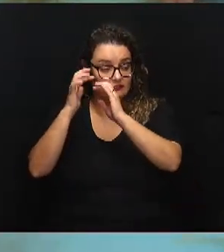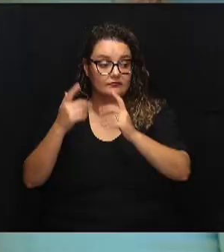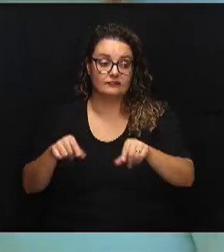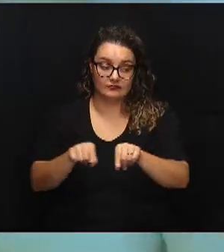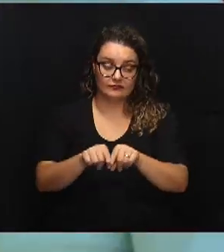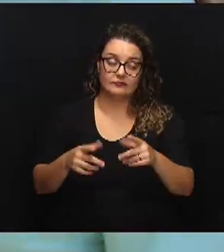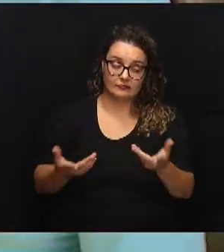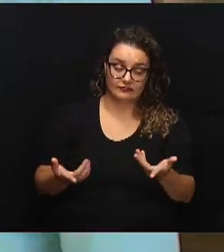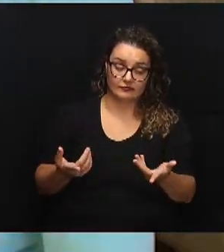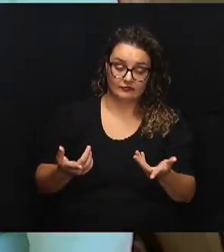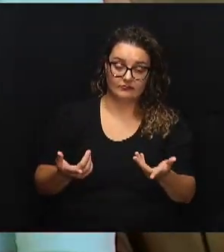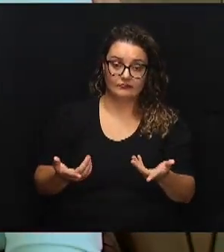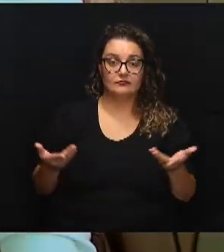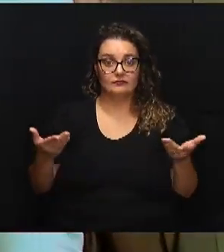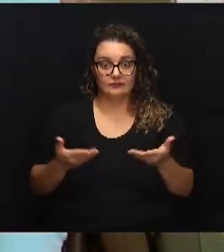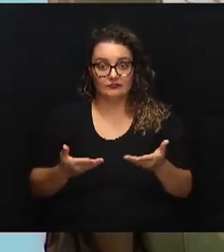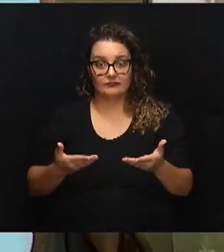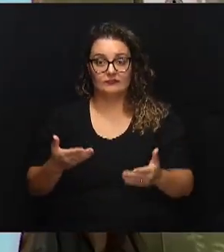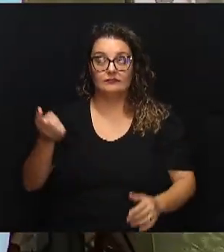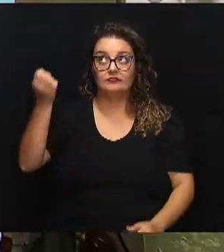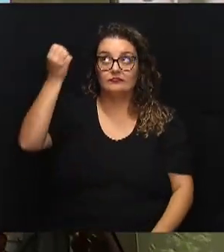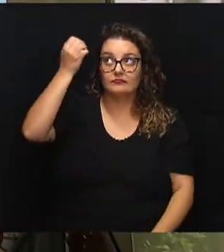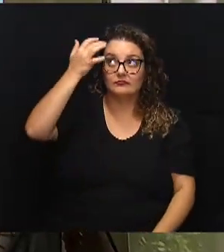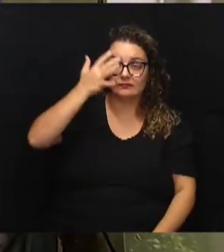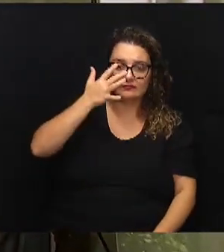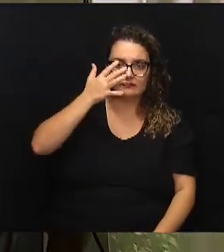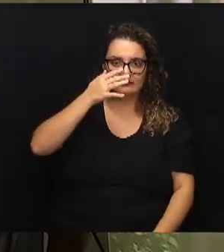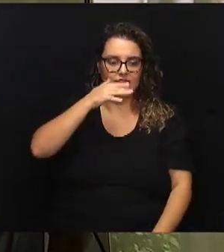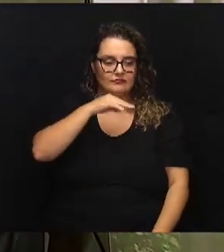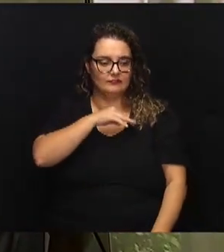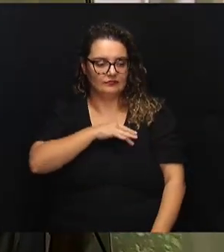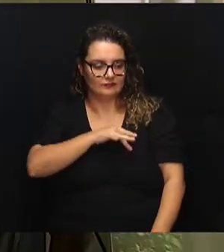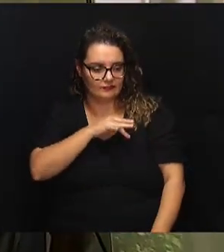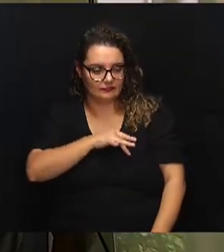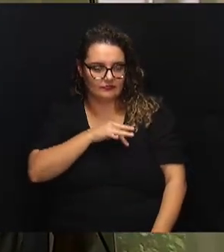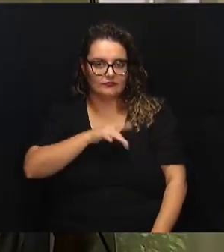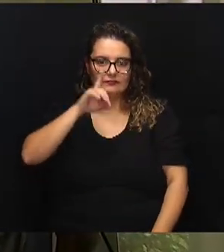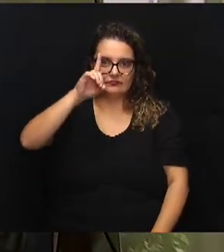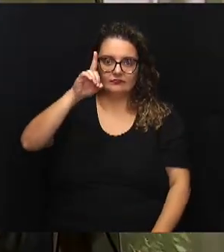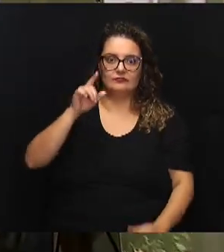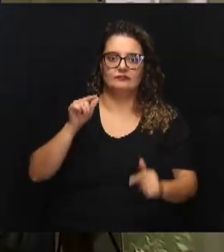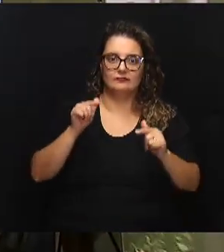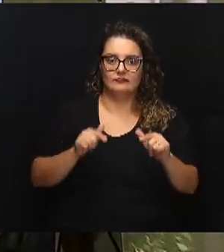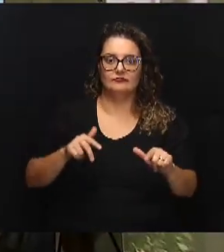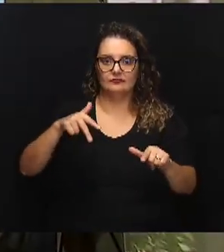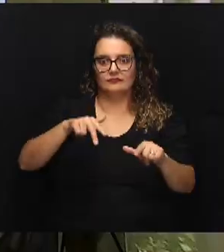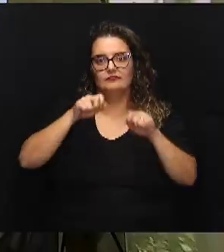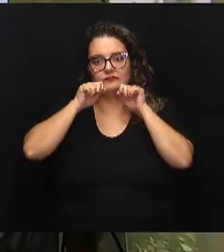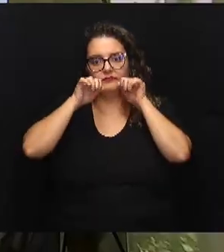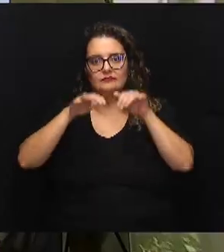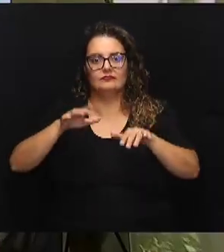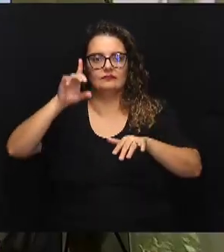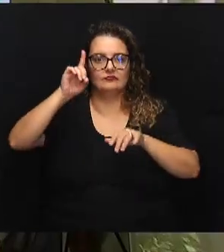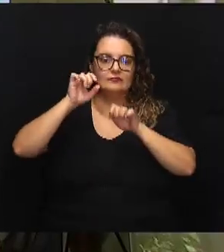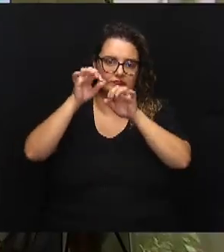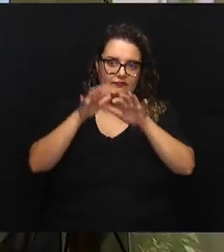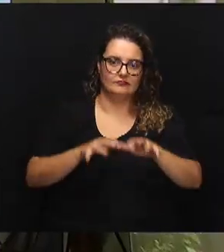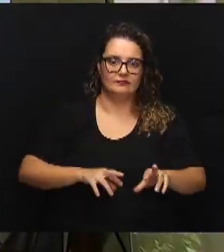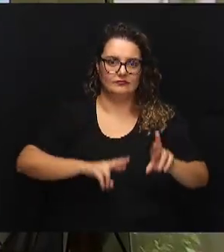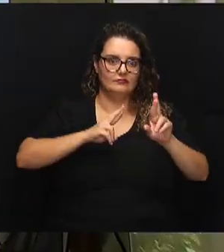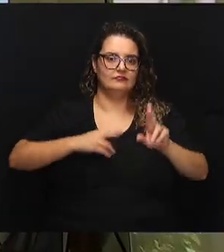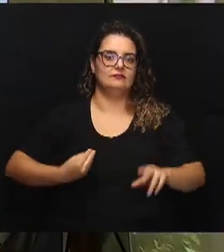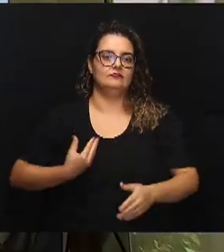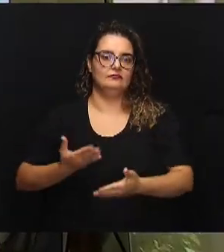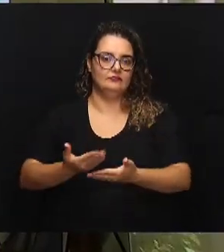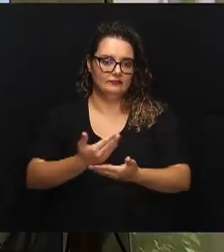né? E hoje eu tenho a graça e a misericórdia de Deus poder estar num local abençoado por Deus. A Esperança e Vida me